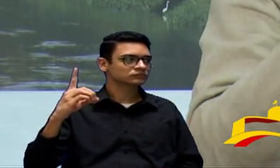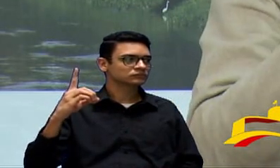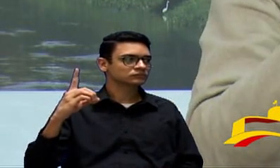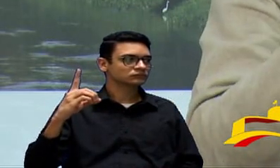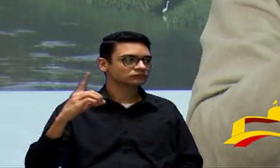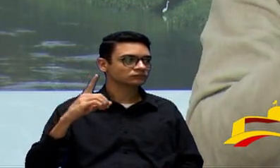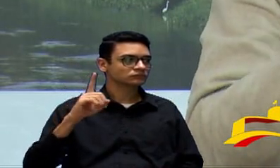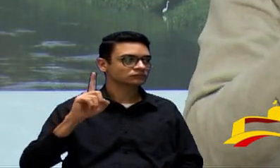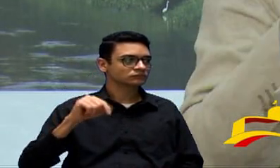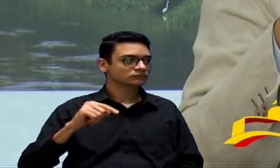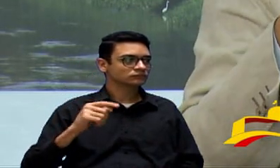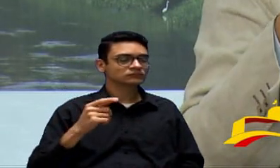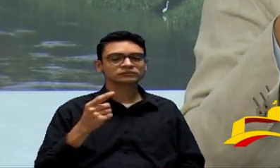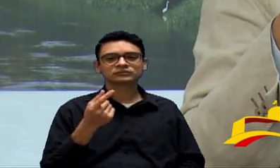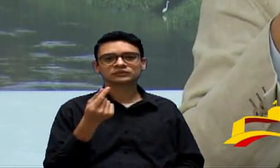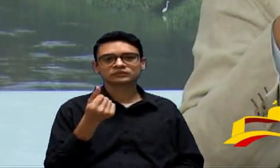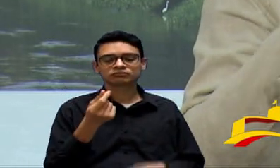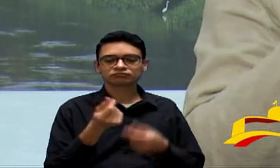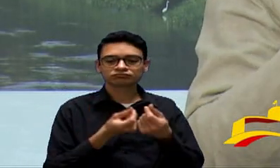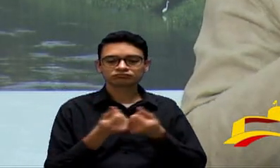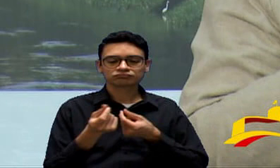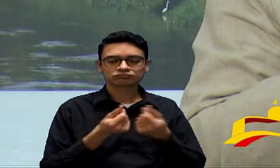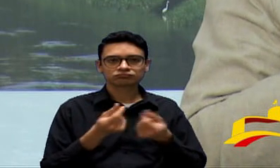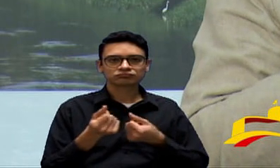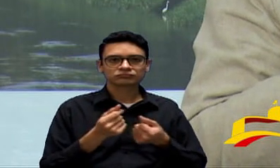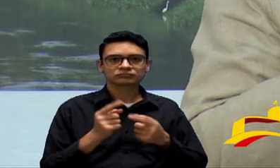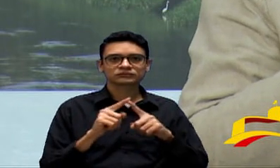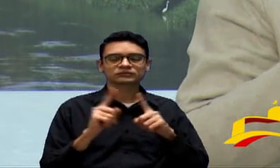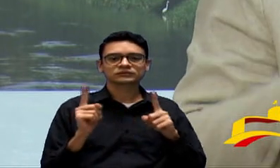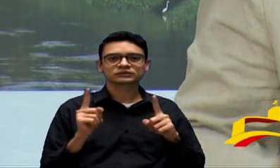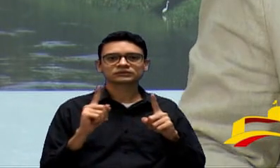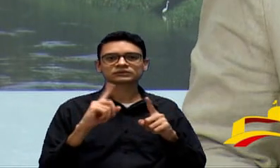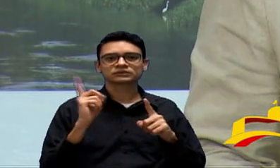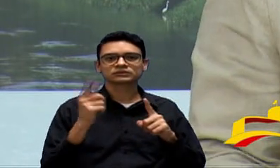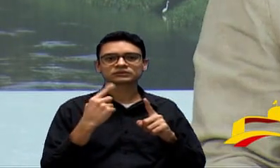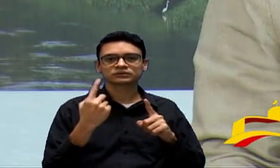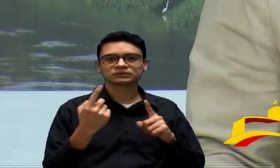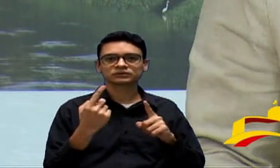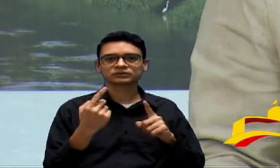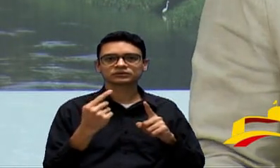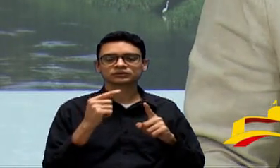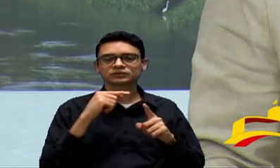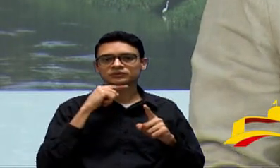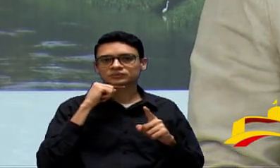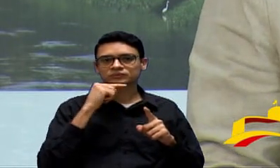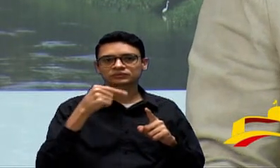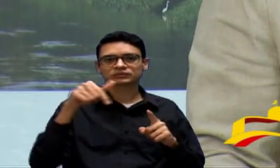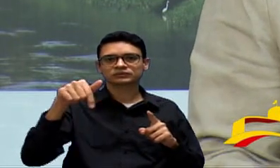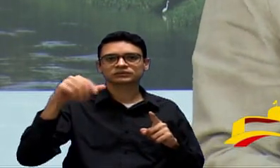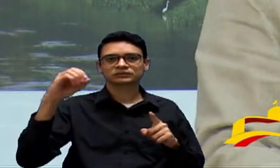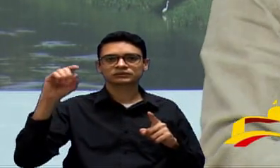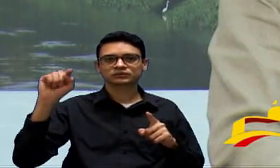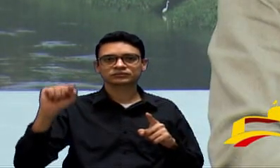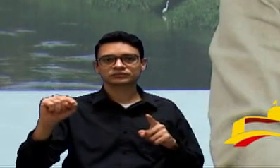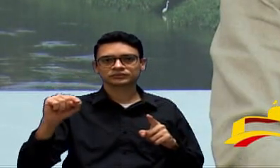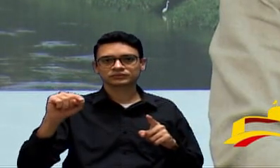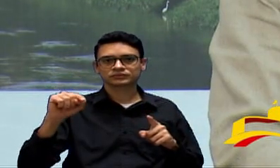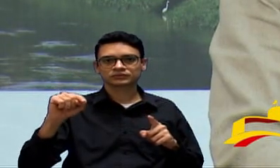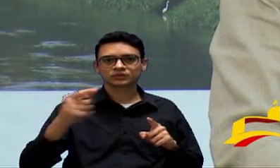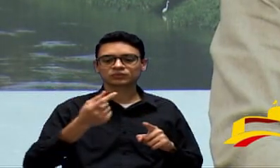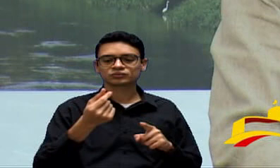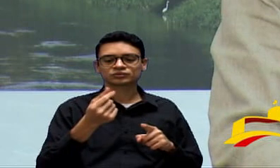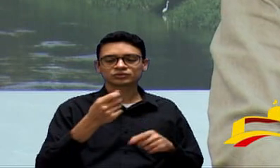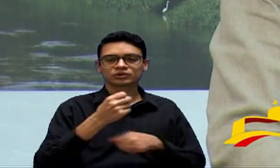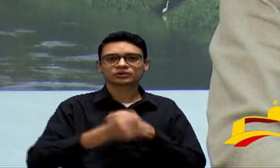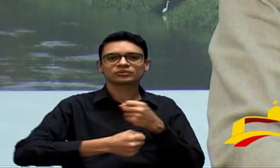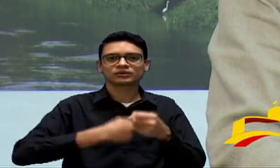gerar um custo menor, uma economia, mas só que a gente não vai conseguir, não vai ter perna para trocar os 70 mil bicos de luz com a verba do